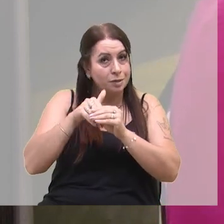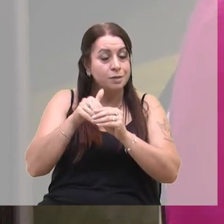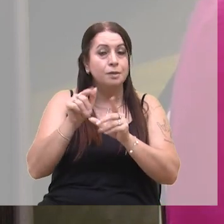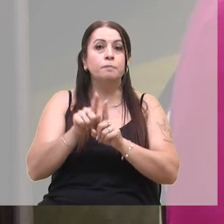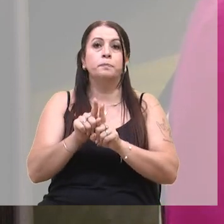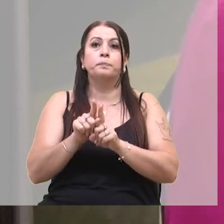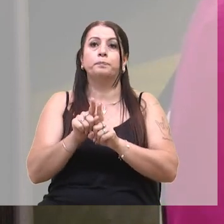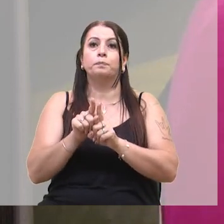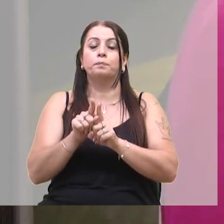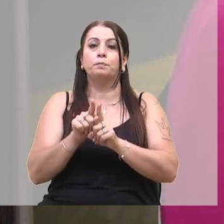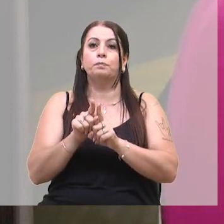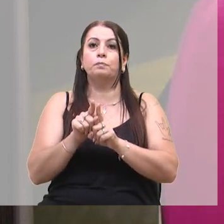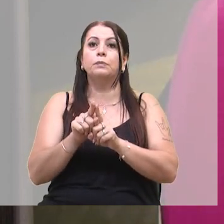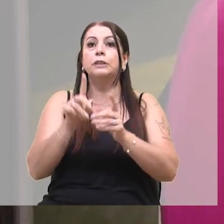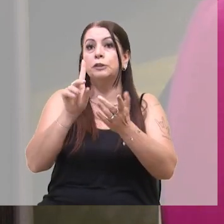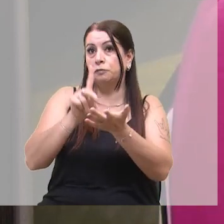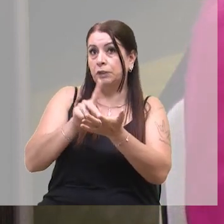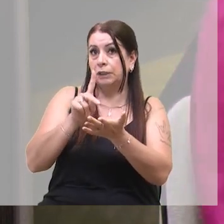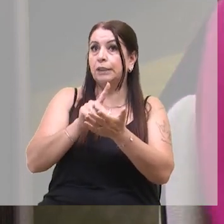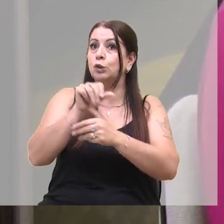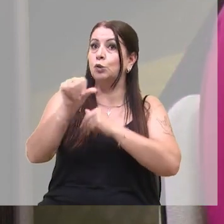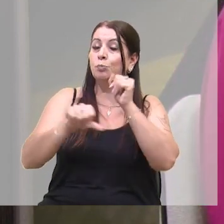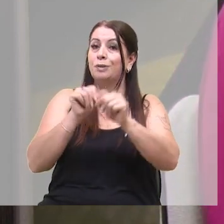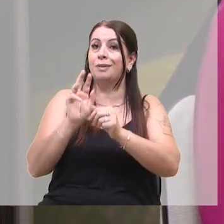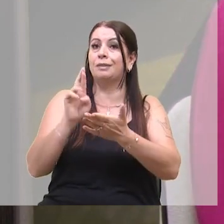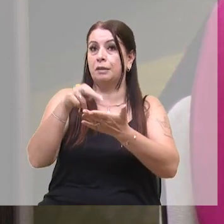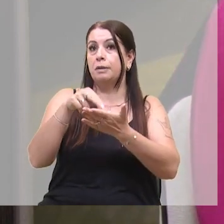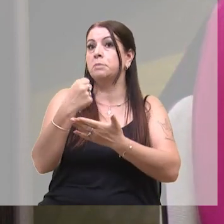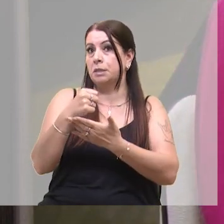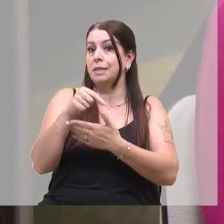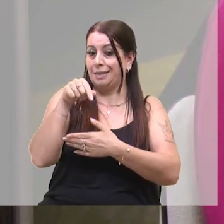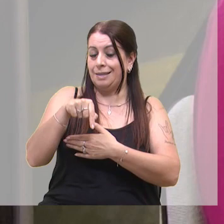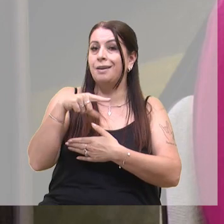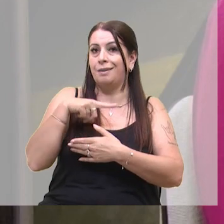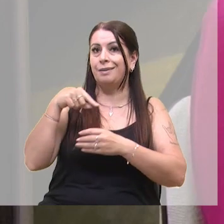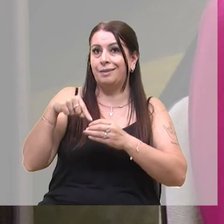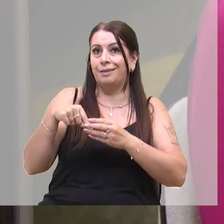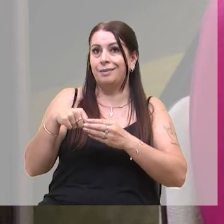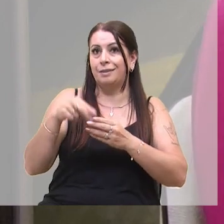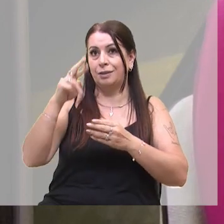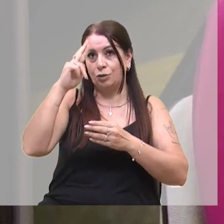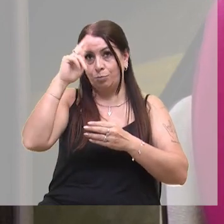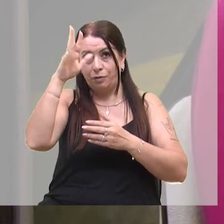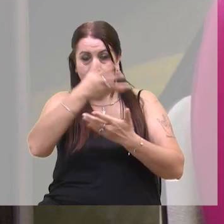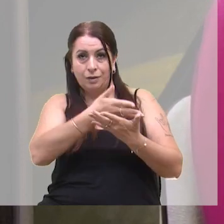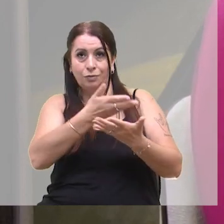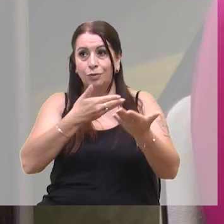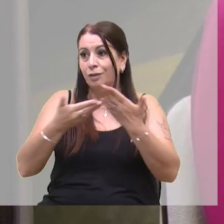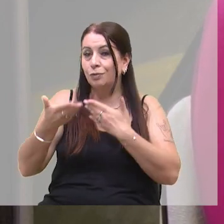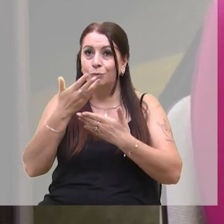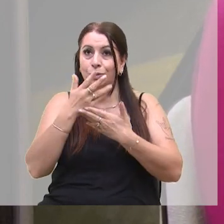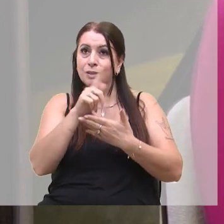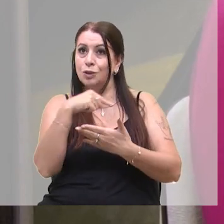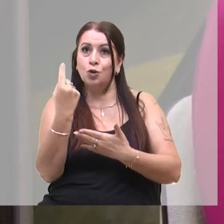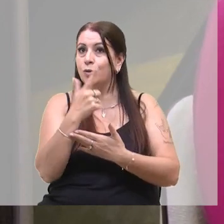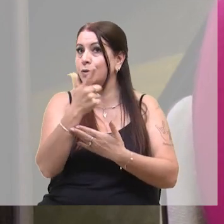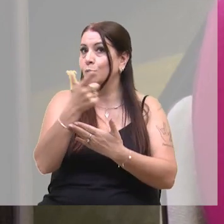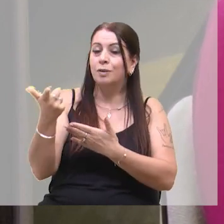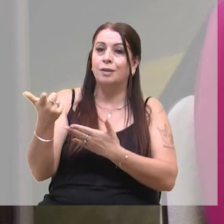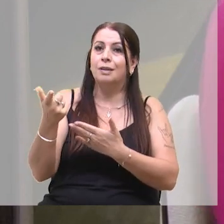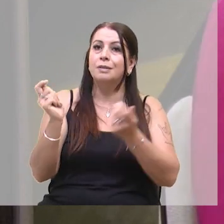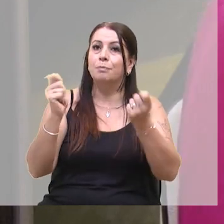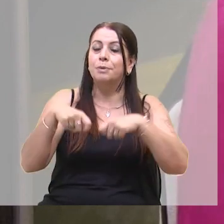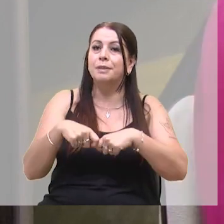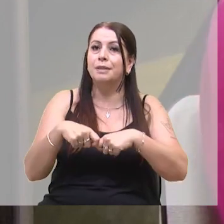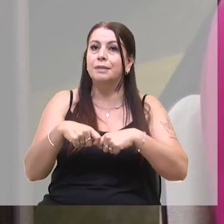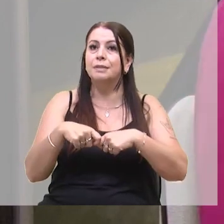ser levado a uma votação e para ser levado... E efetivamente transformado em realidade, ele precisa passar por aqui. O prefeito não governa. Exatamente,